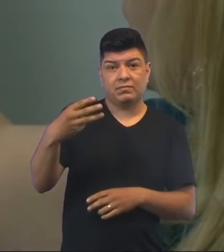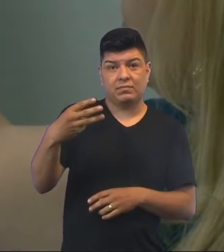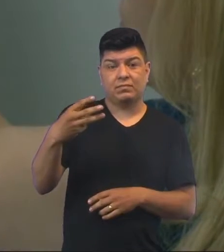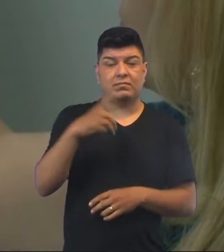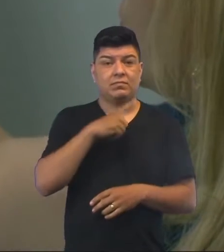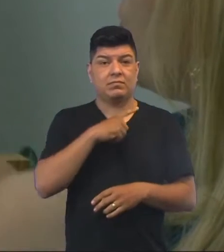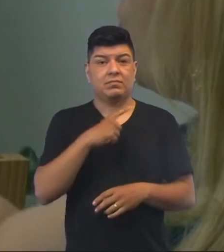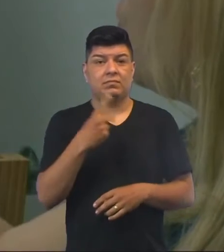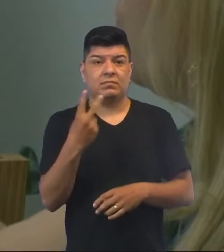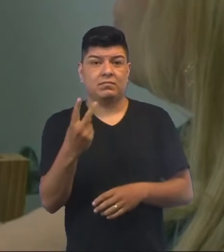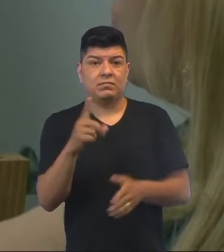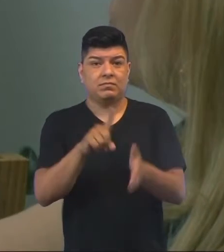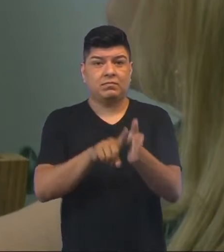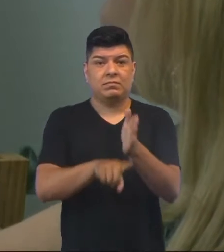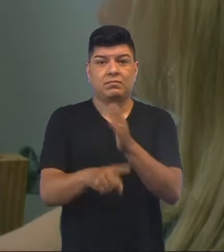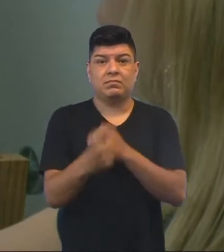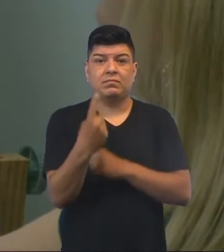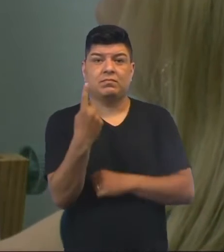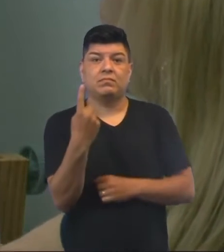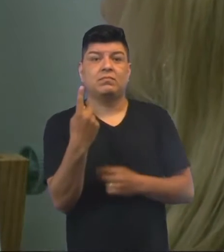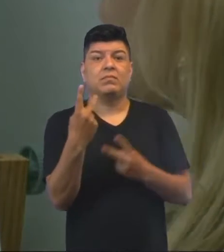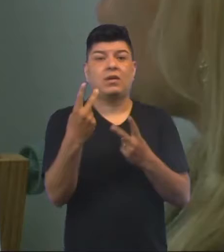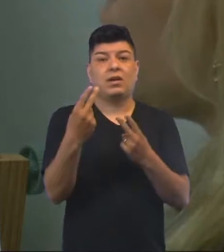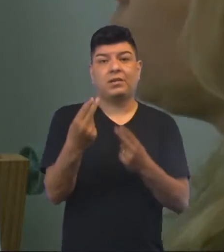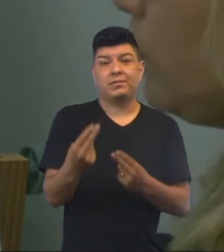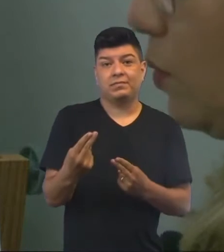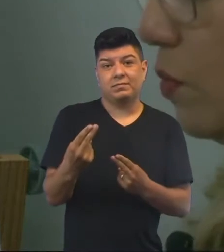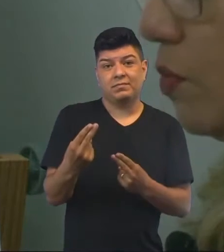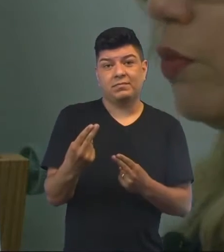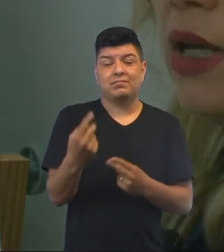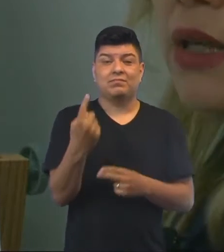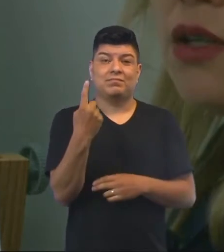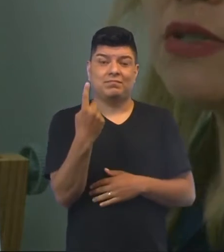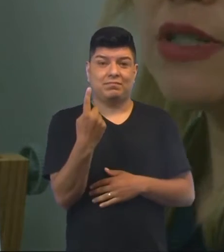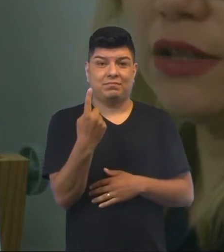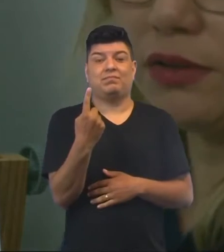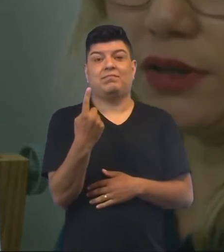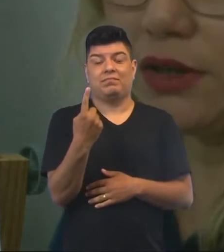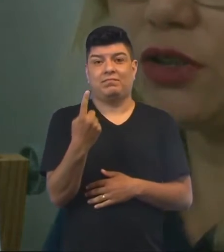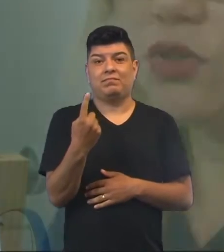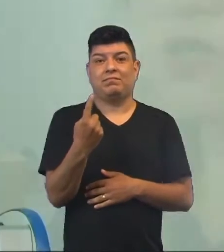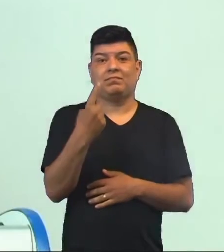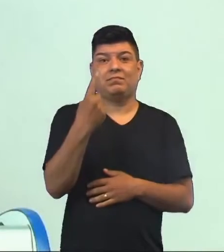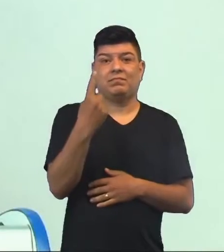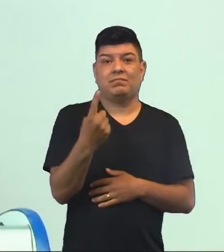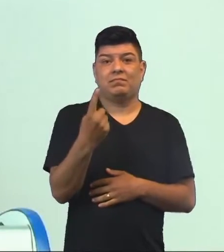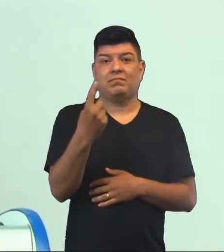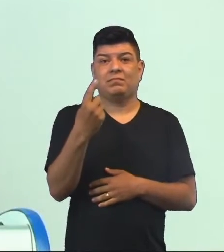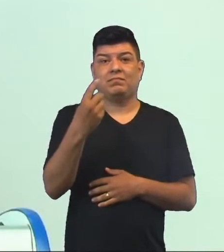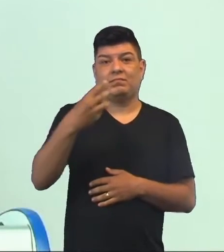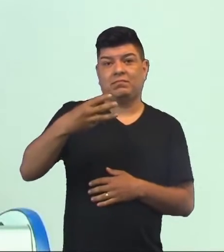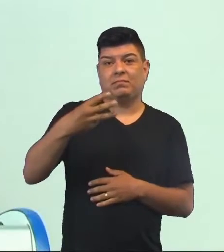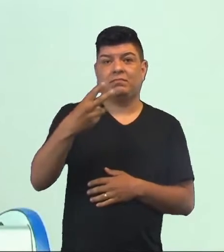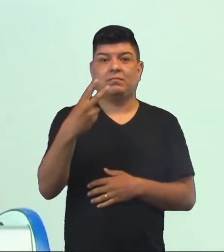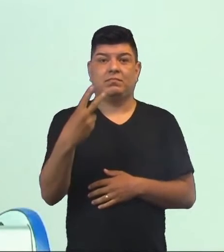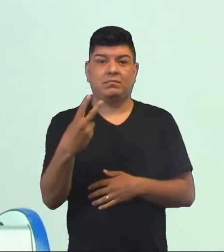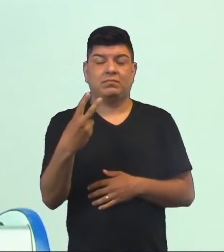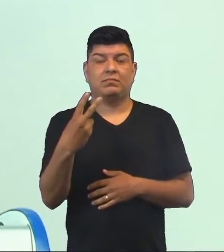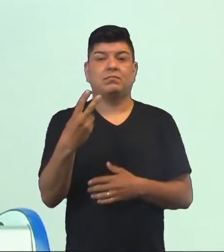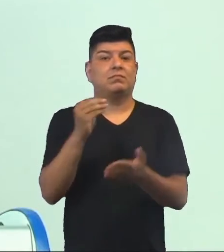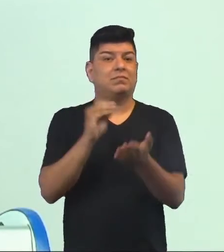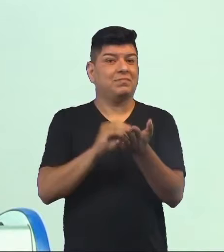Eu tenho dois eu tiro um eu vou ficar com um são 132 é o termo